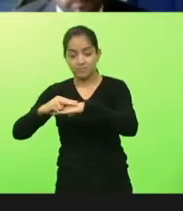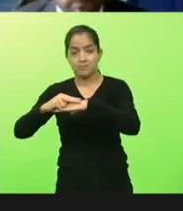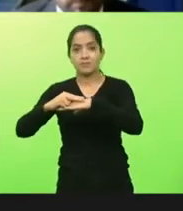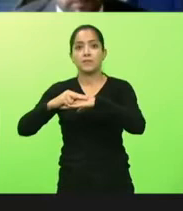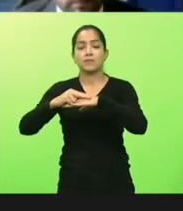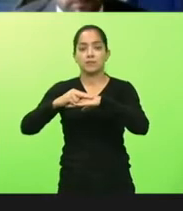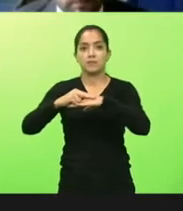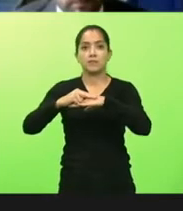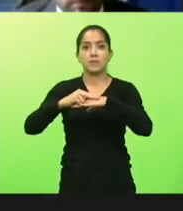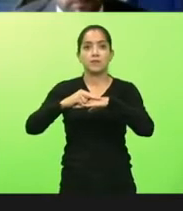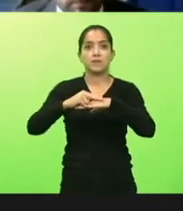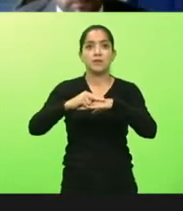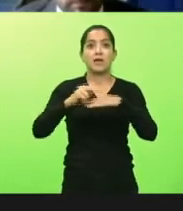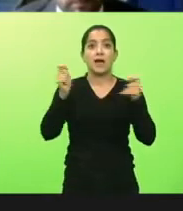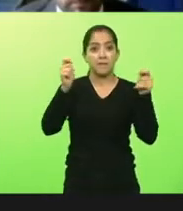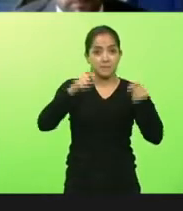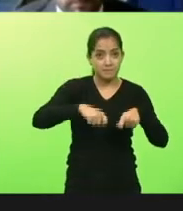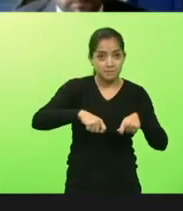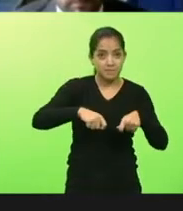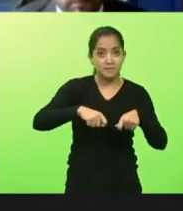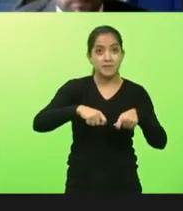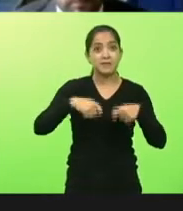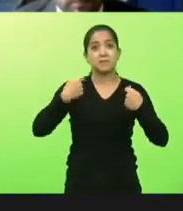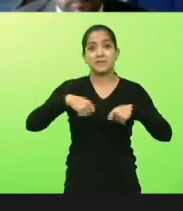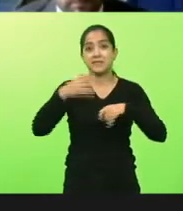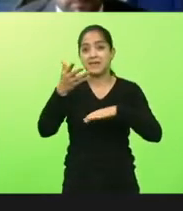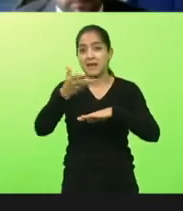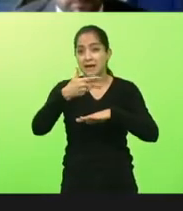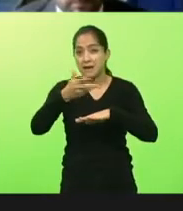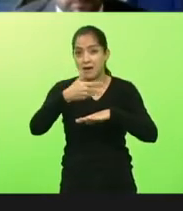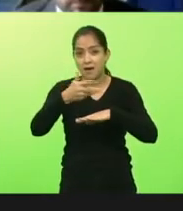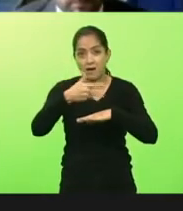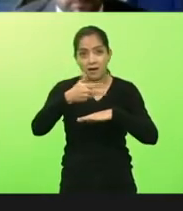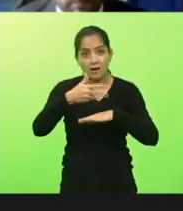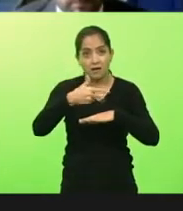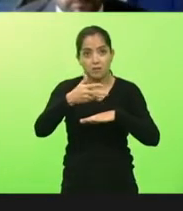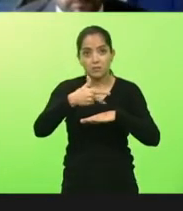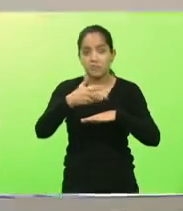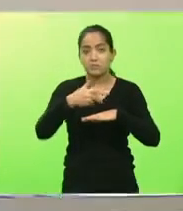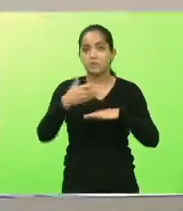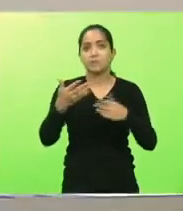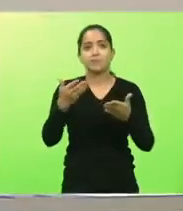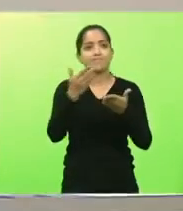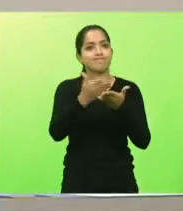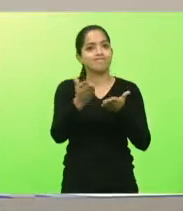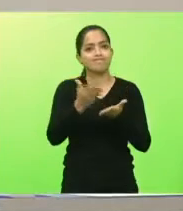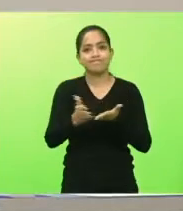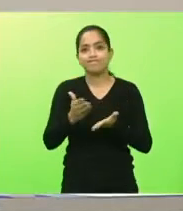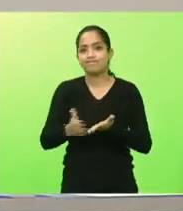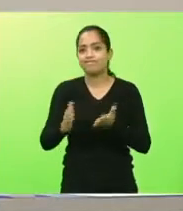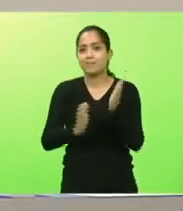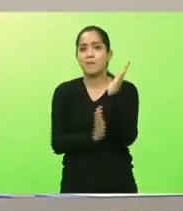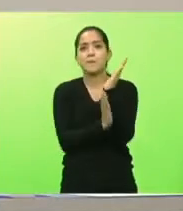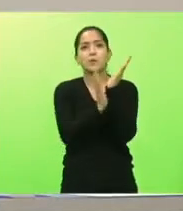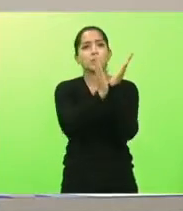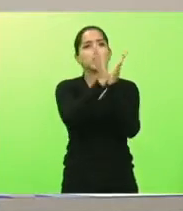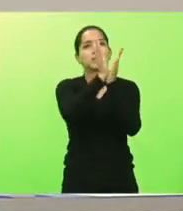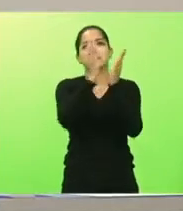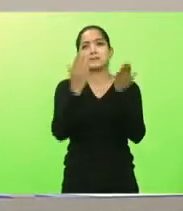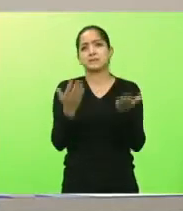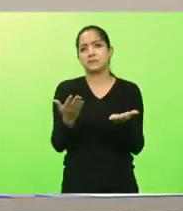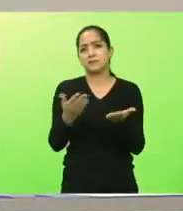um processo que deveria de ser rápido, deveria de ser ágil, mas está se perdendo no meio de uma burocracia que a gente não